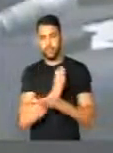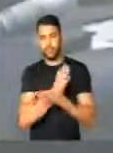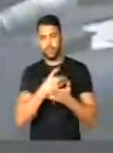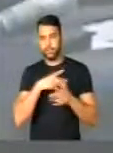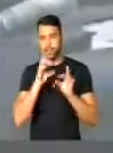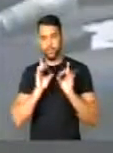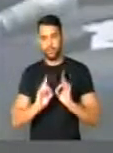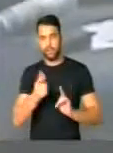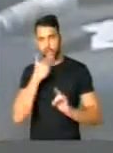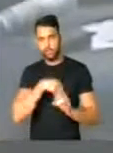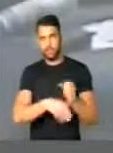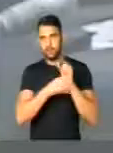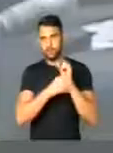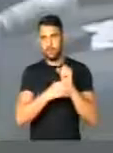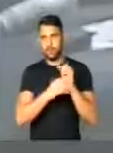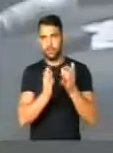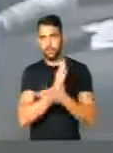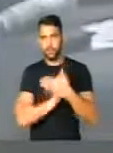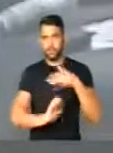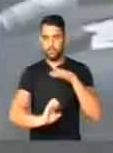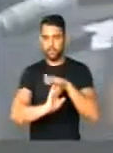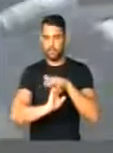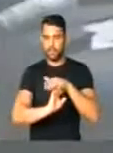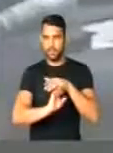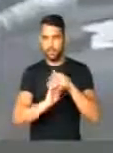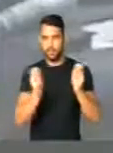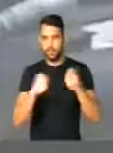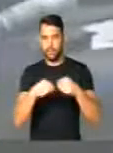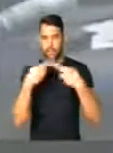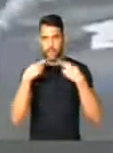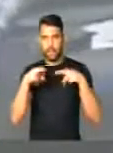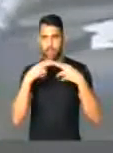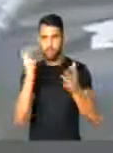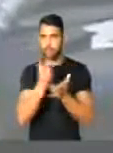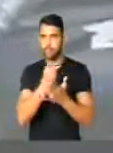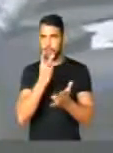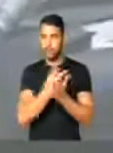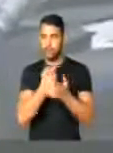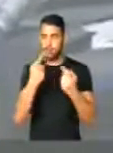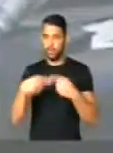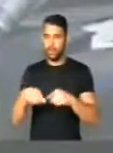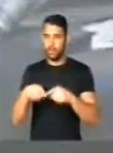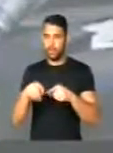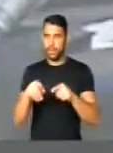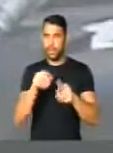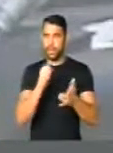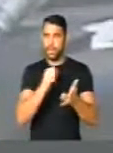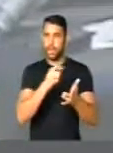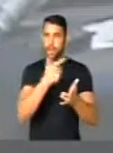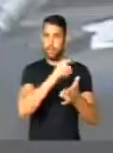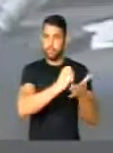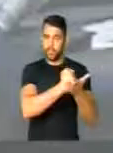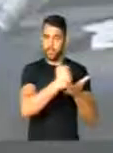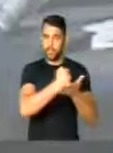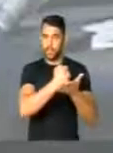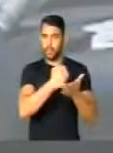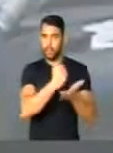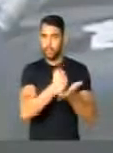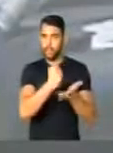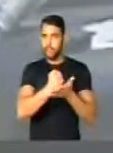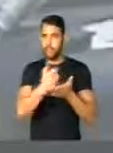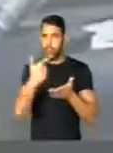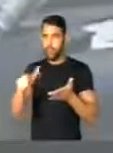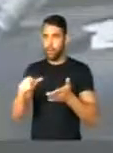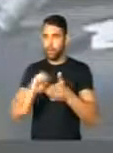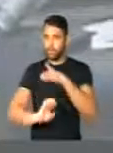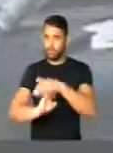seu direito garantido pela empresa, ele pode reclamar ao mesmo tempo contra o tomador do seu serviço e o